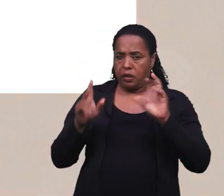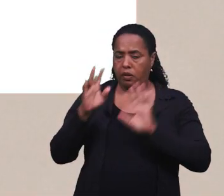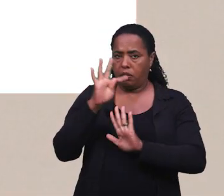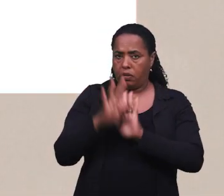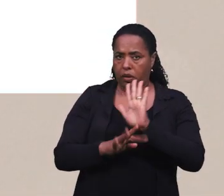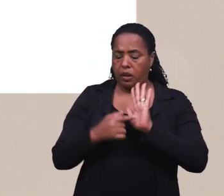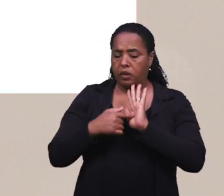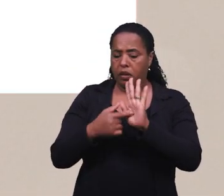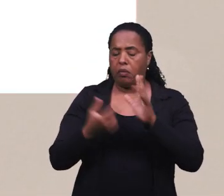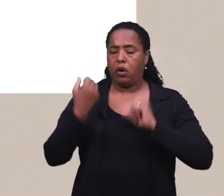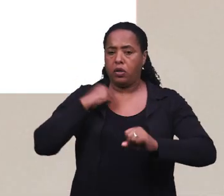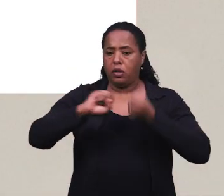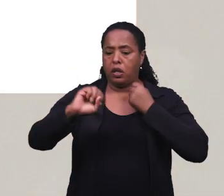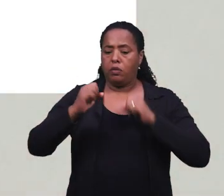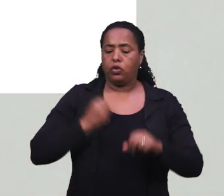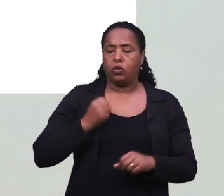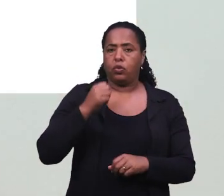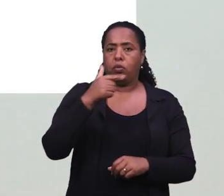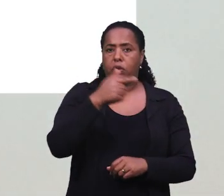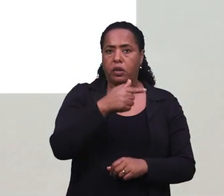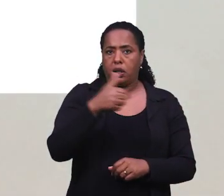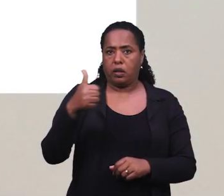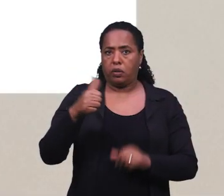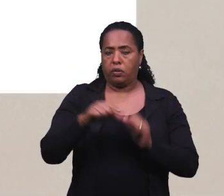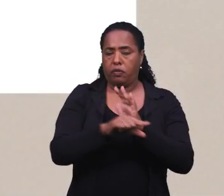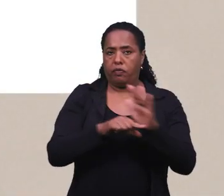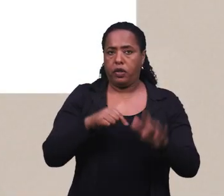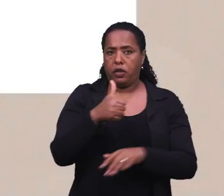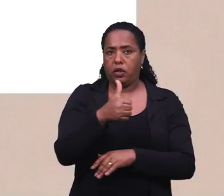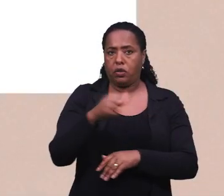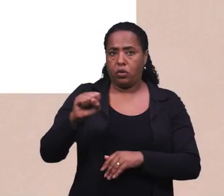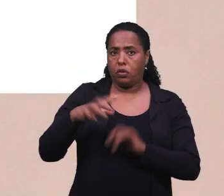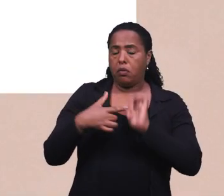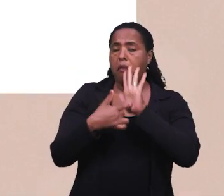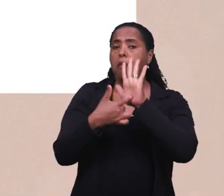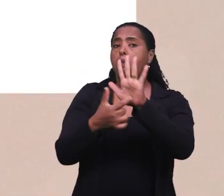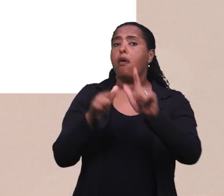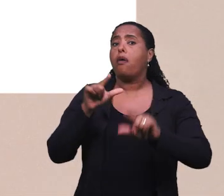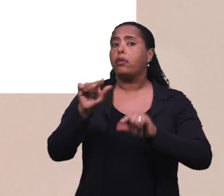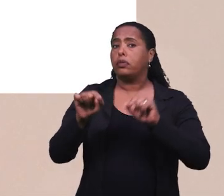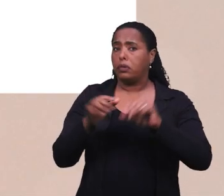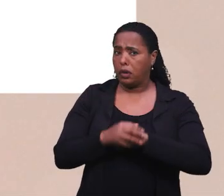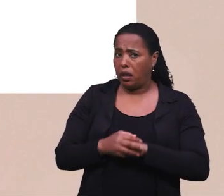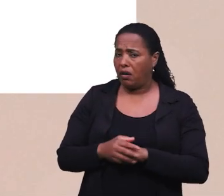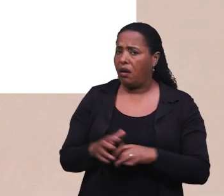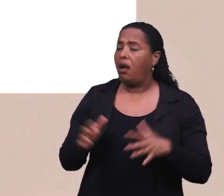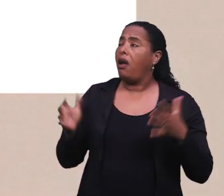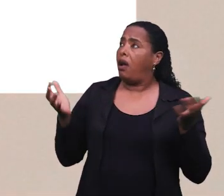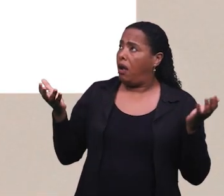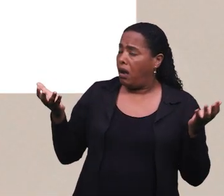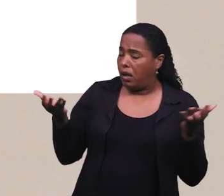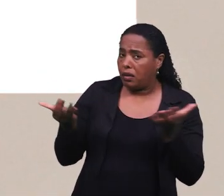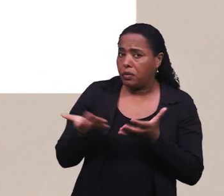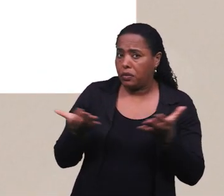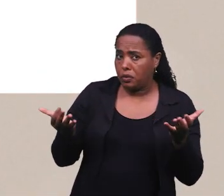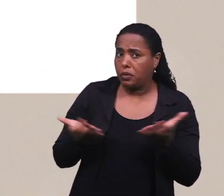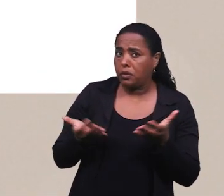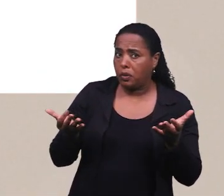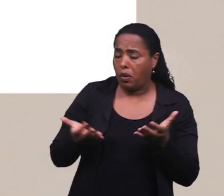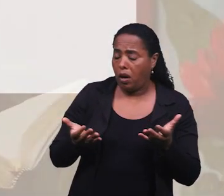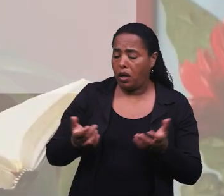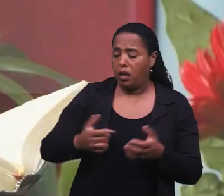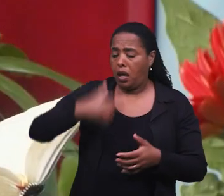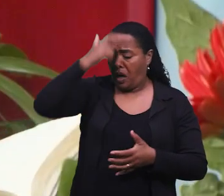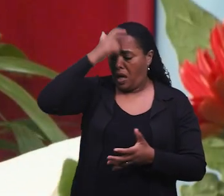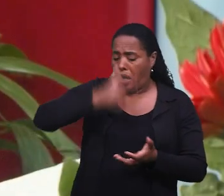até que tenha anunciado a tua força a esta geração e o teu poder a todos os